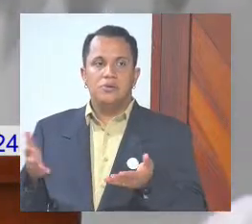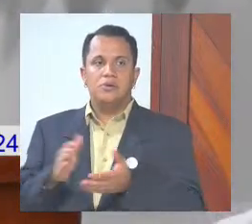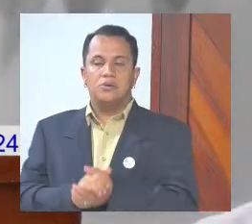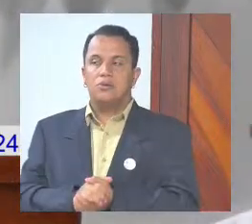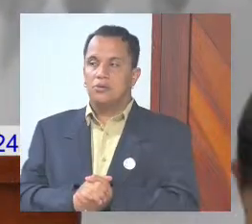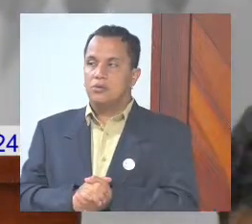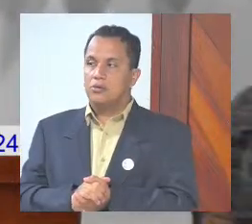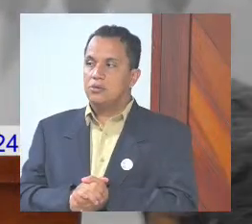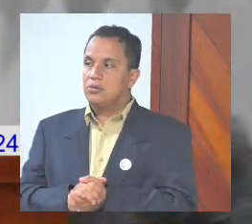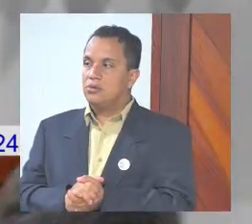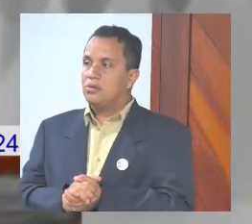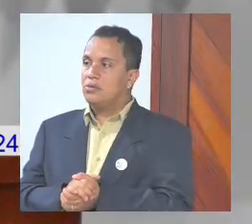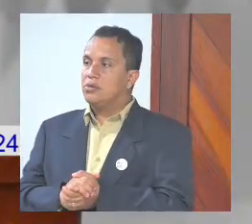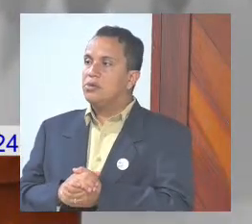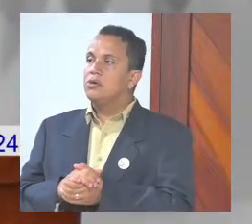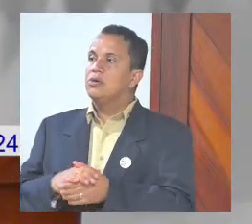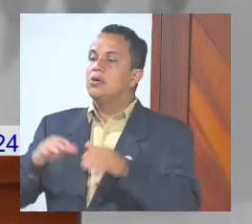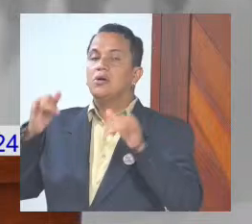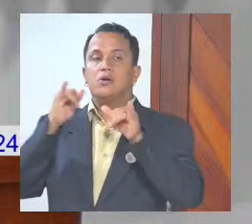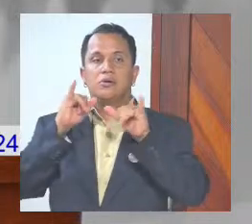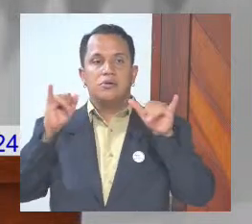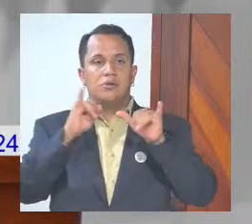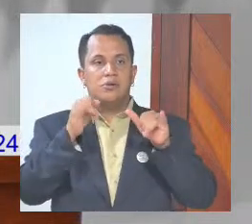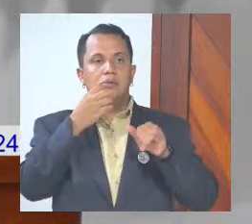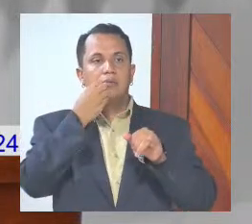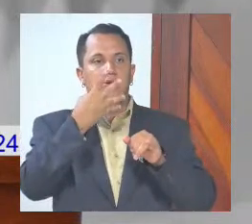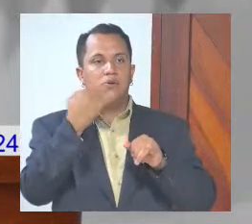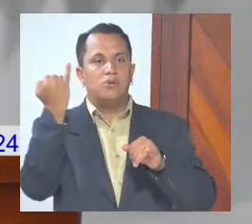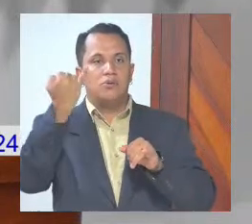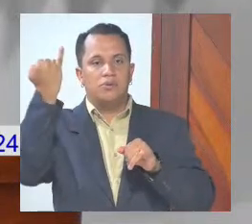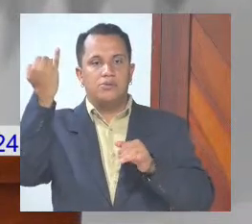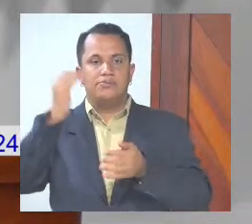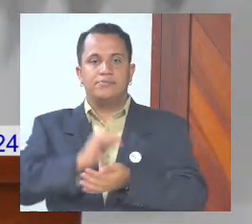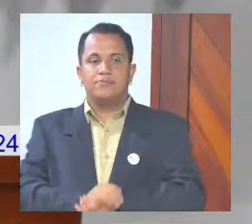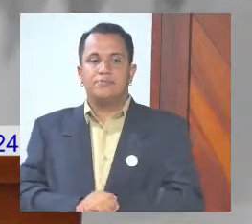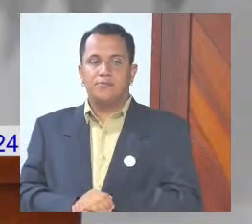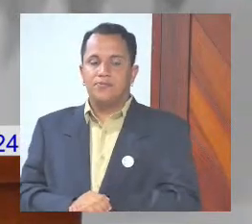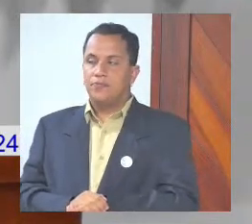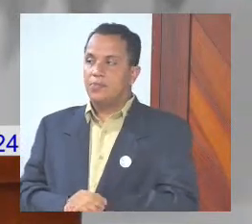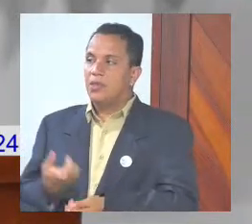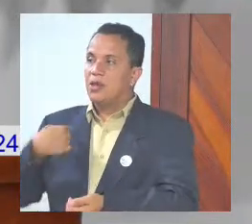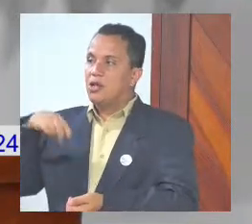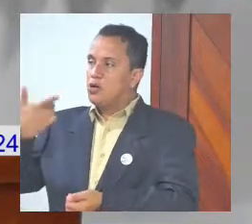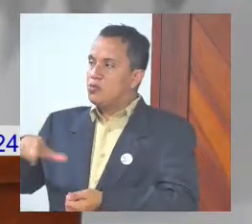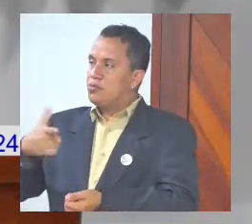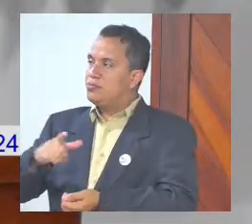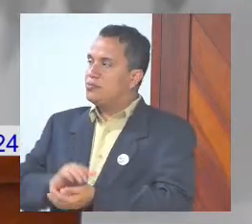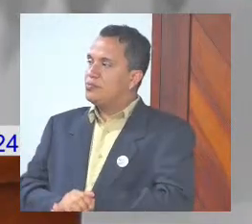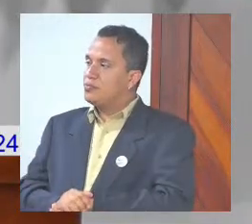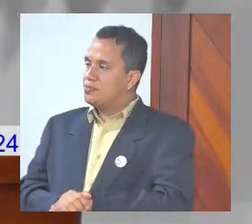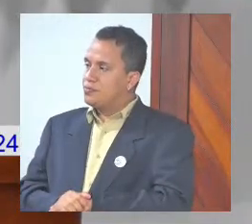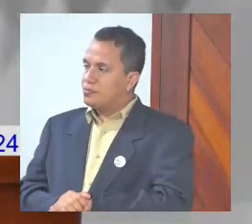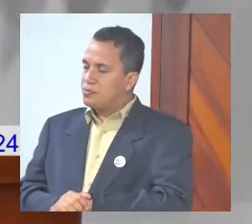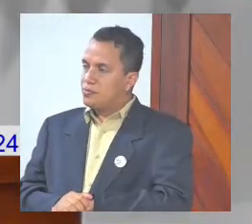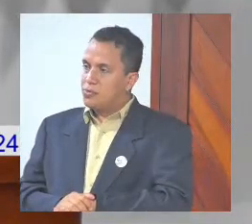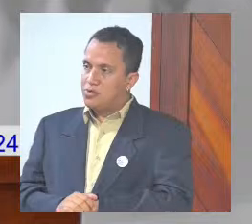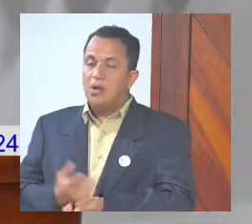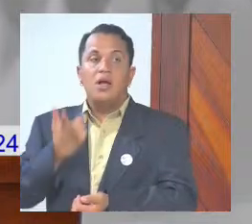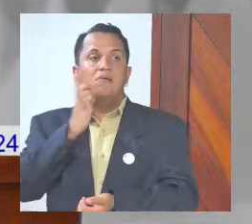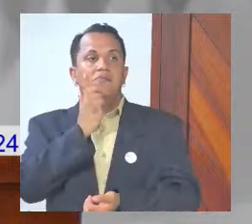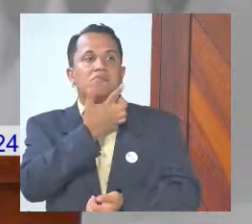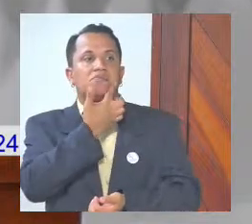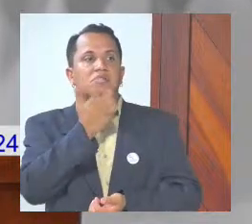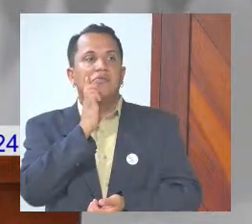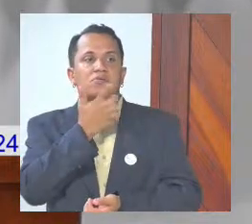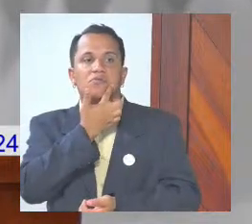né? Então, isso já é uma notícia, já é um avanço, né? Já é um avanço onde não tem merenda escolar na